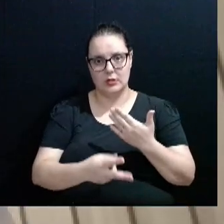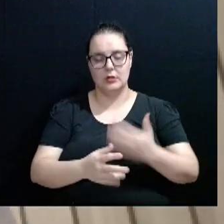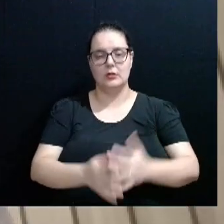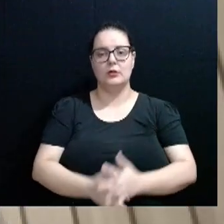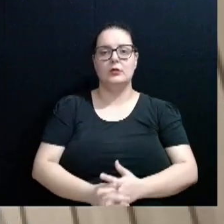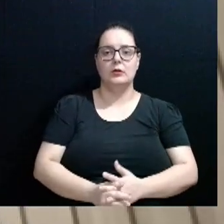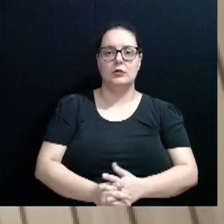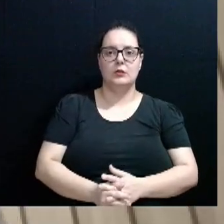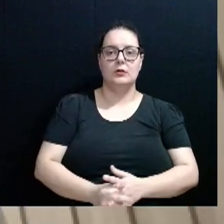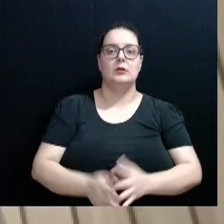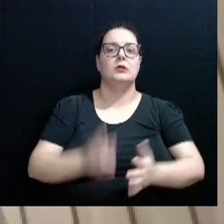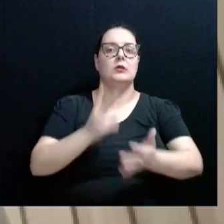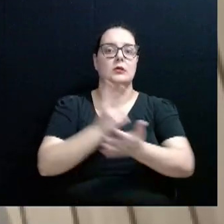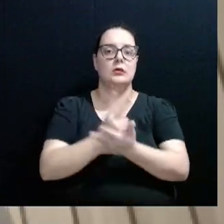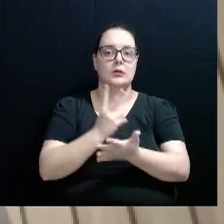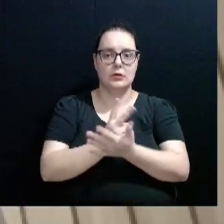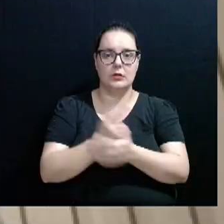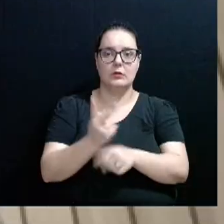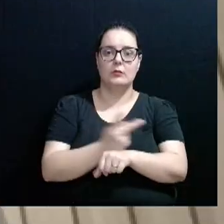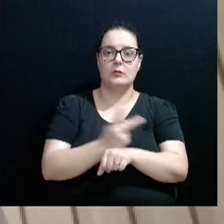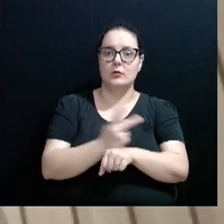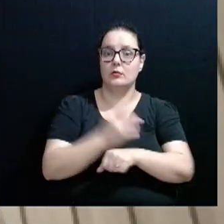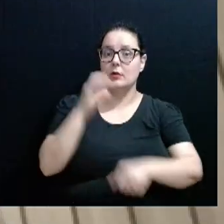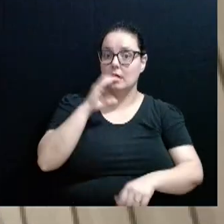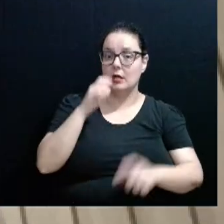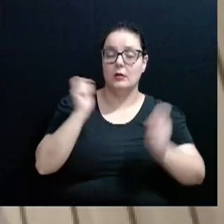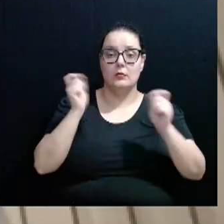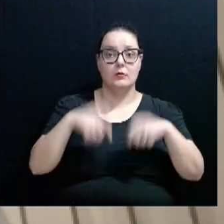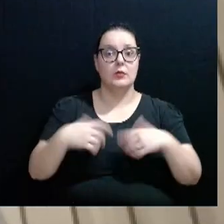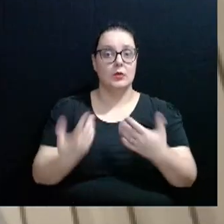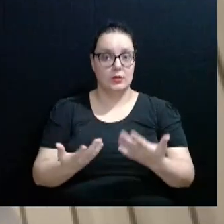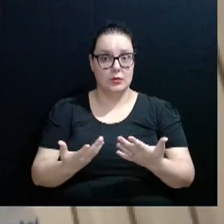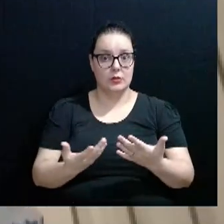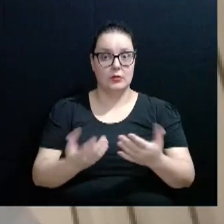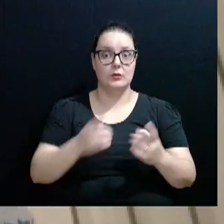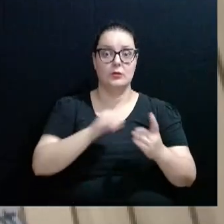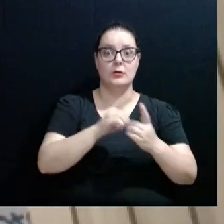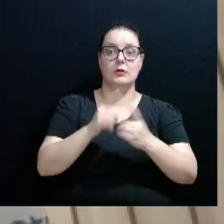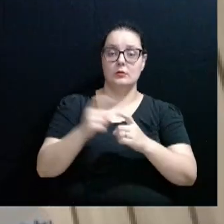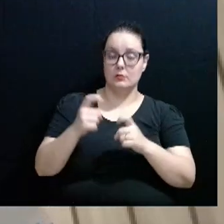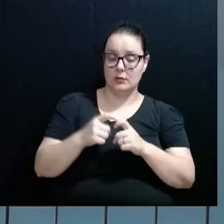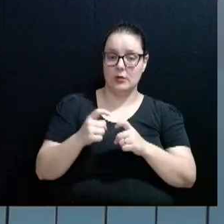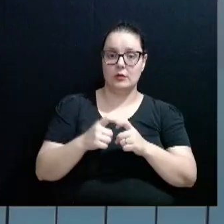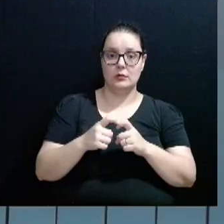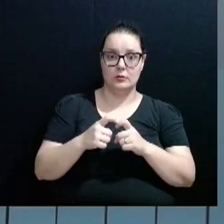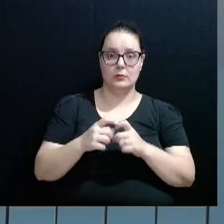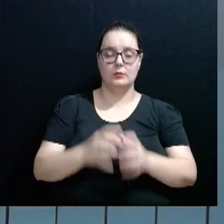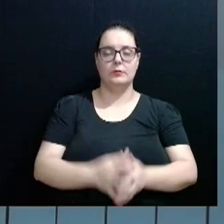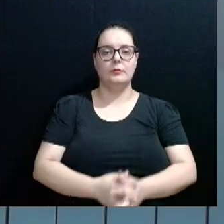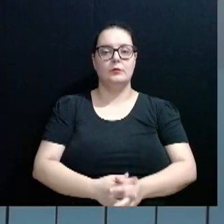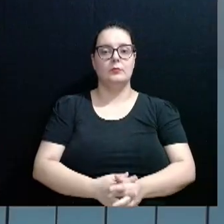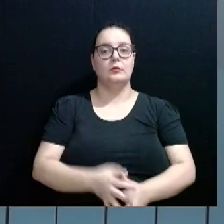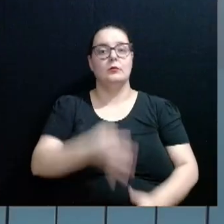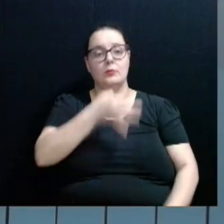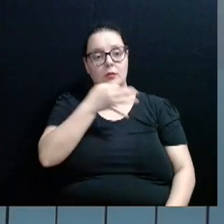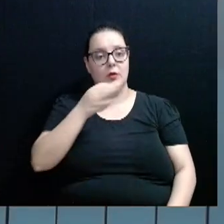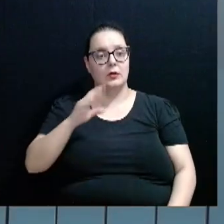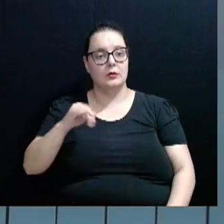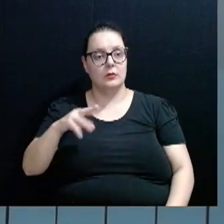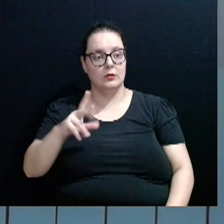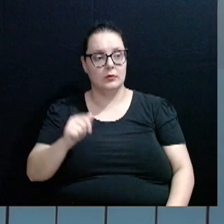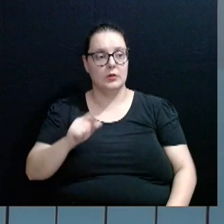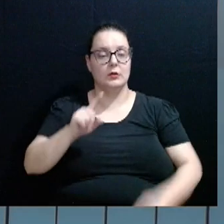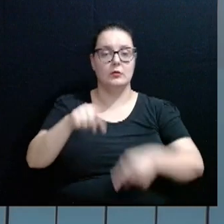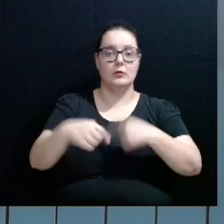sempre procurar o mais rápido possível atendimento médico. Perfeito. Então, Camila, uma outra questão,